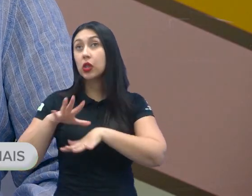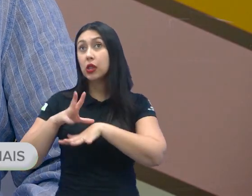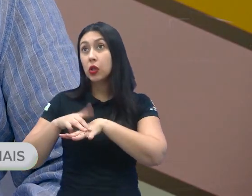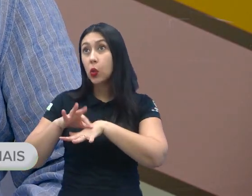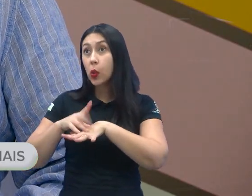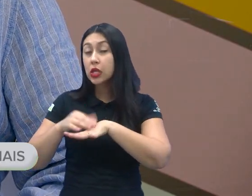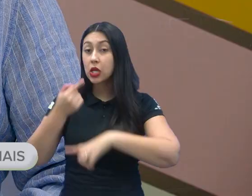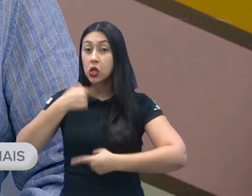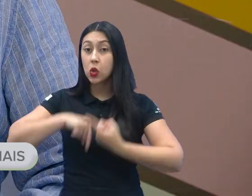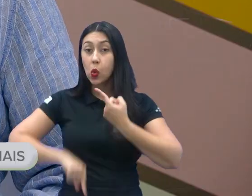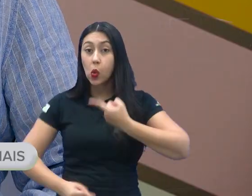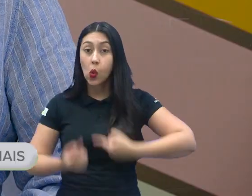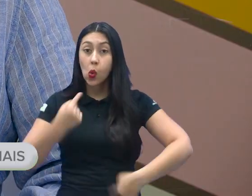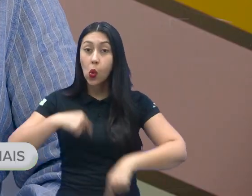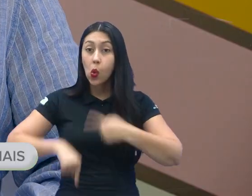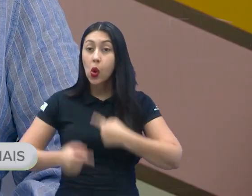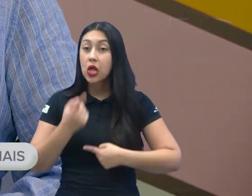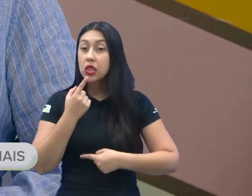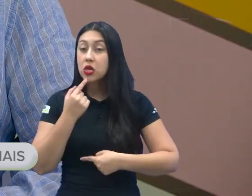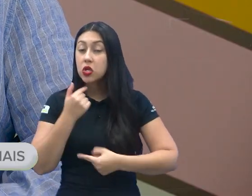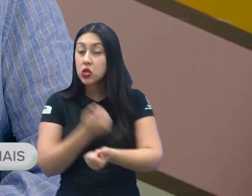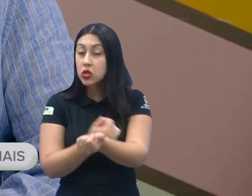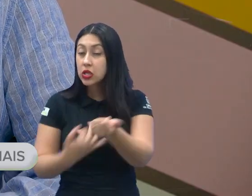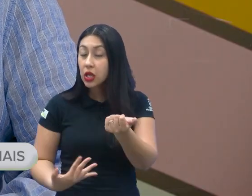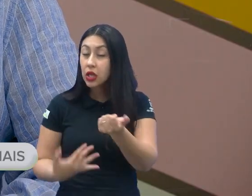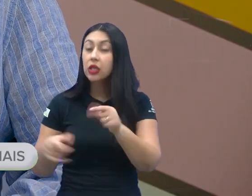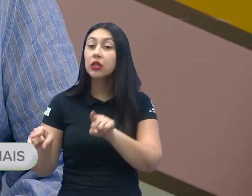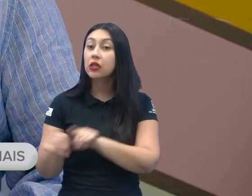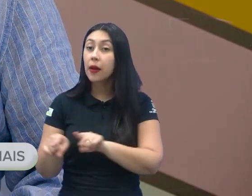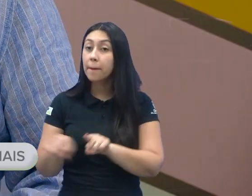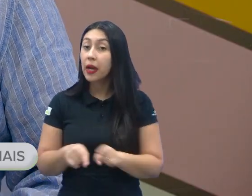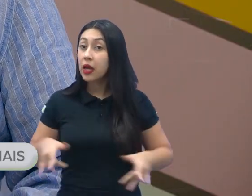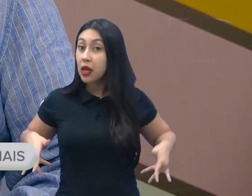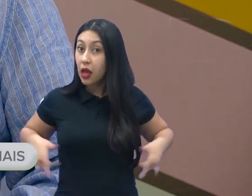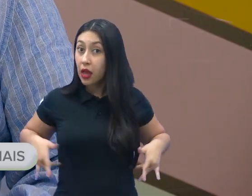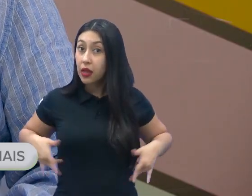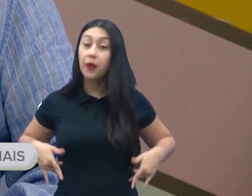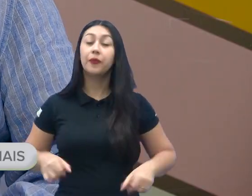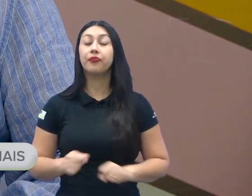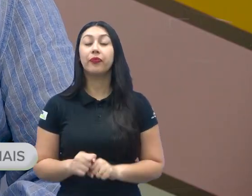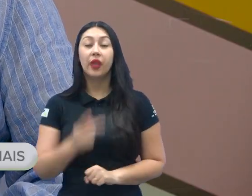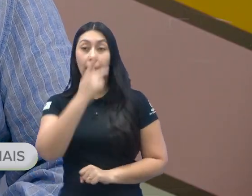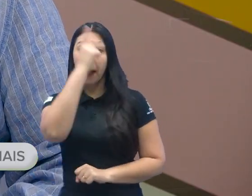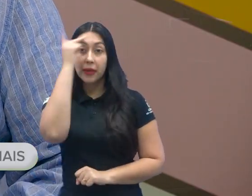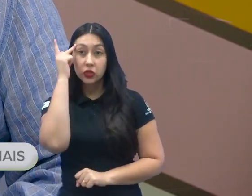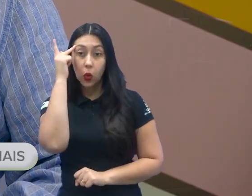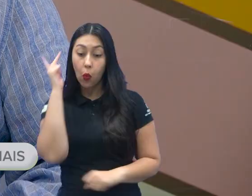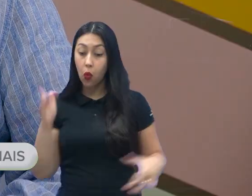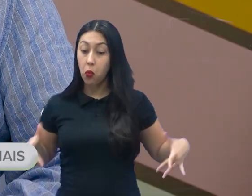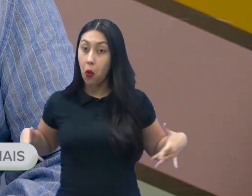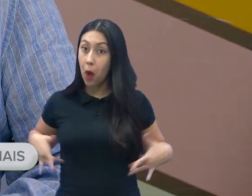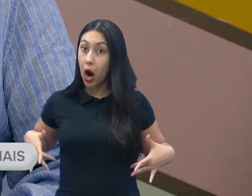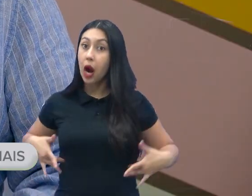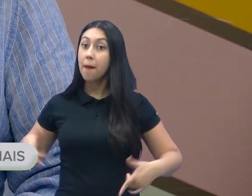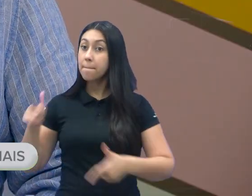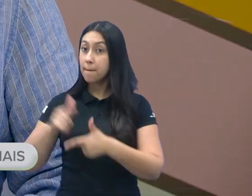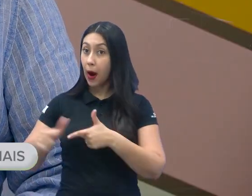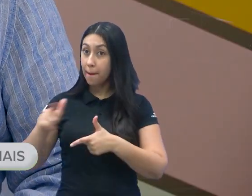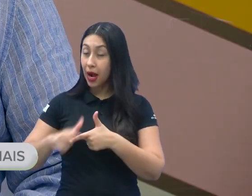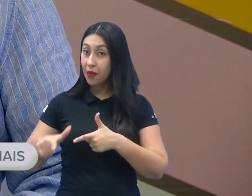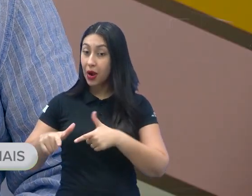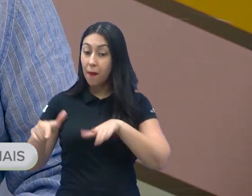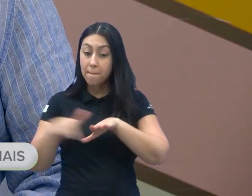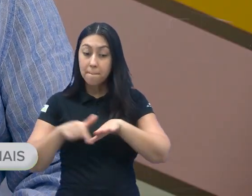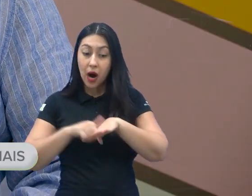a doença renal crônica, ela deixa os dois pés inchados. Você está entendendo? Aí você está vendo,